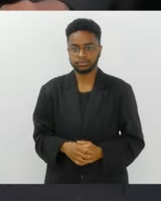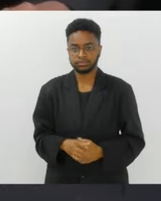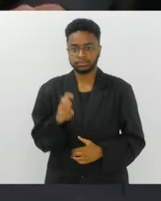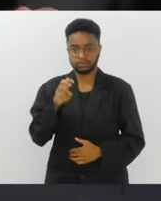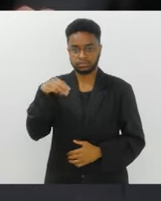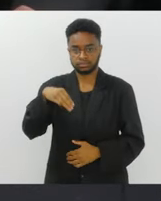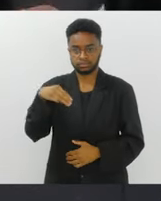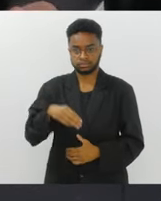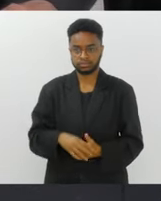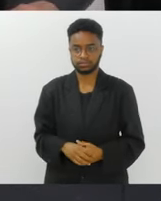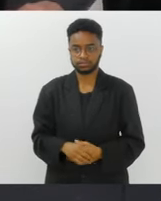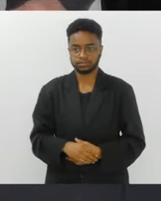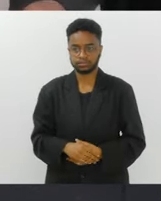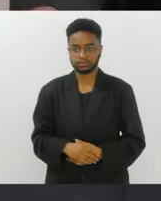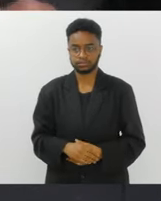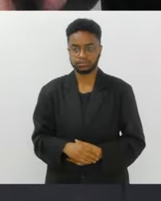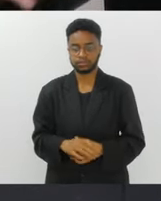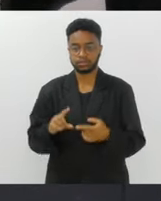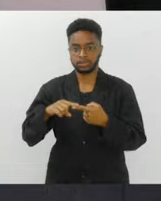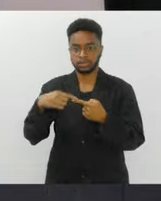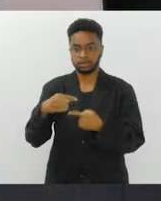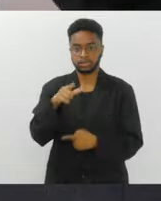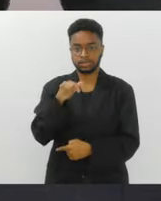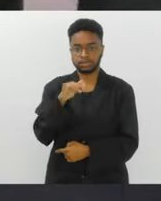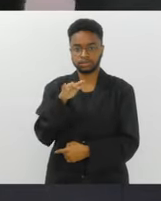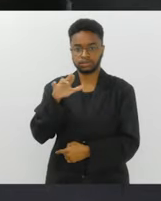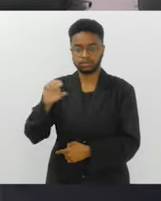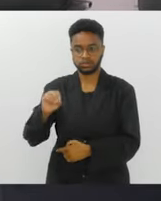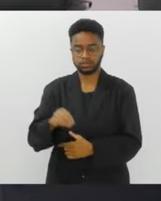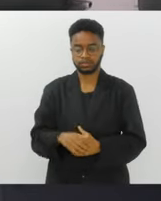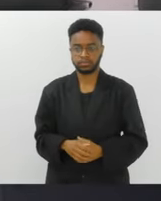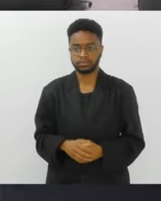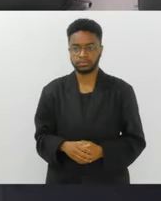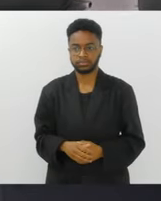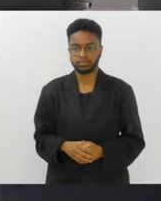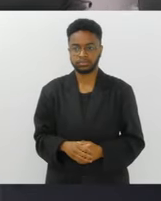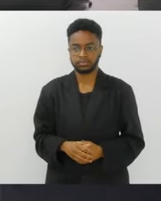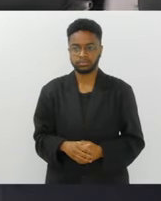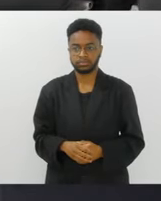5 minutos, Alexandre. Depois é o Licínio.